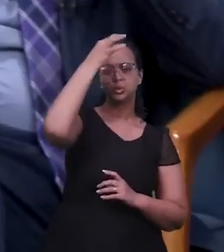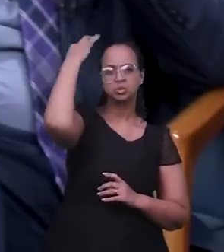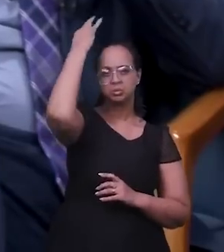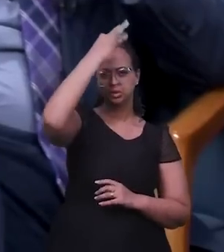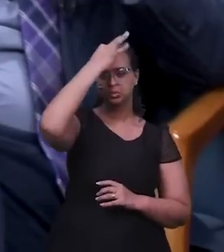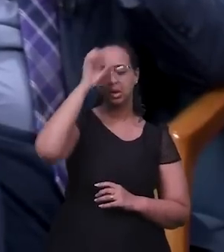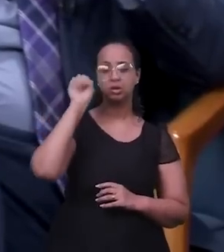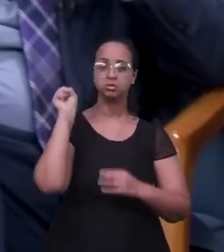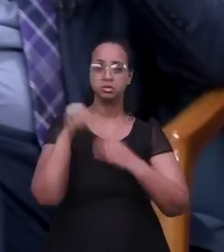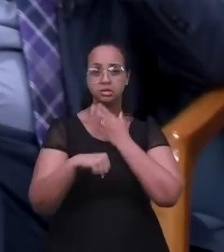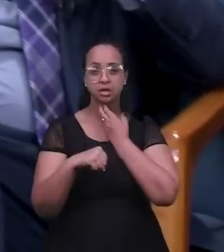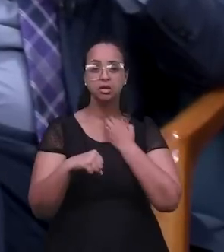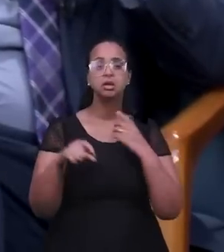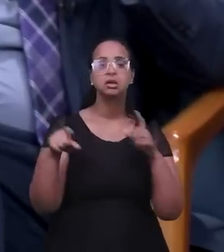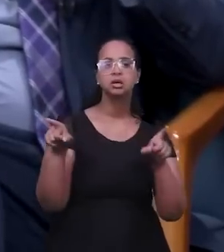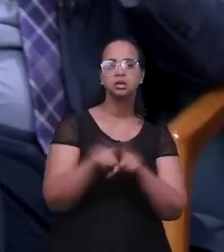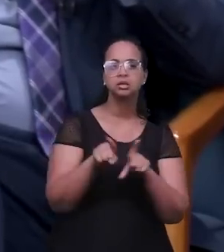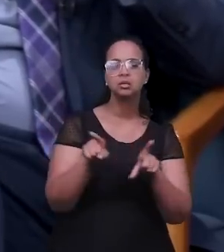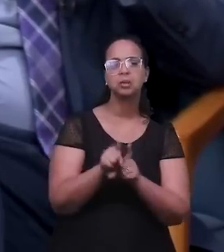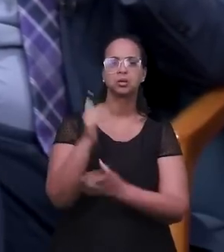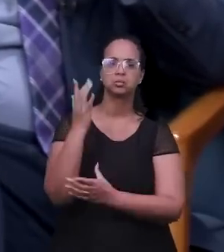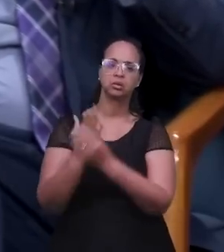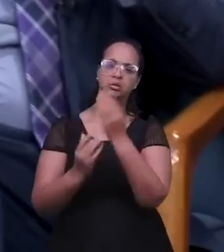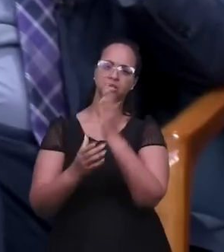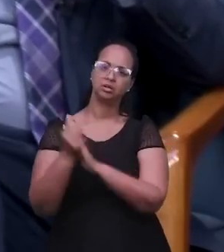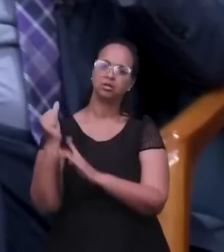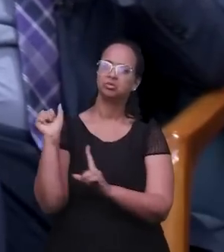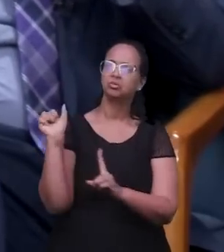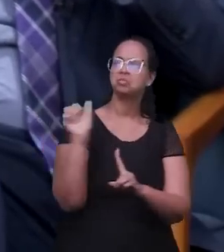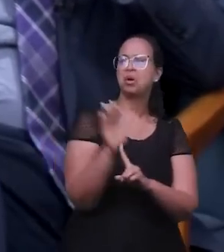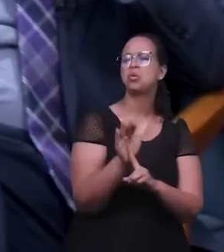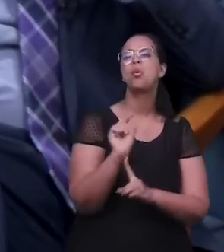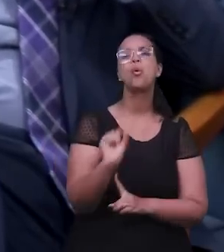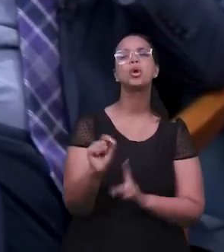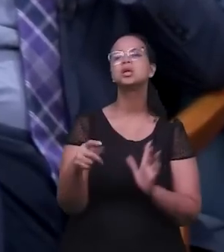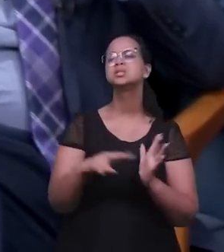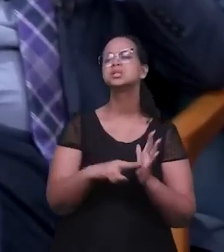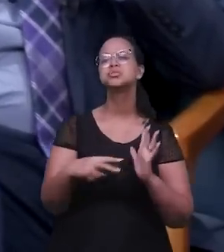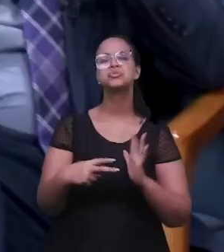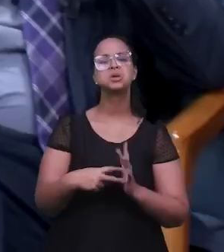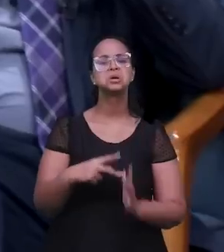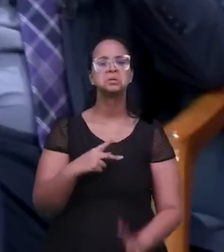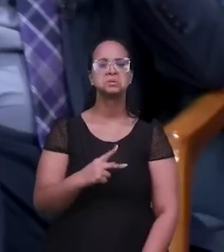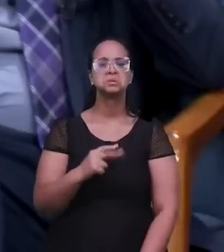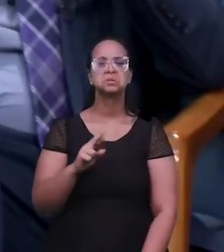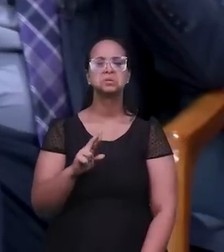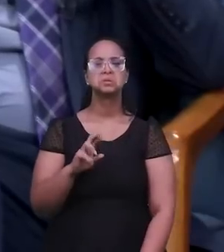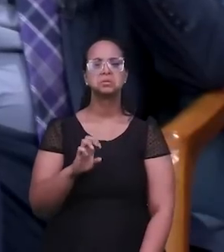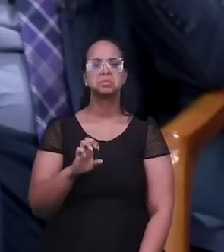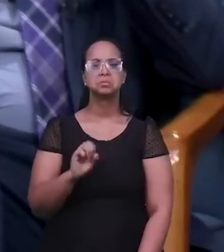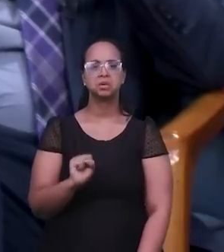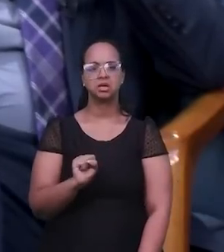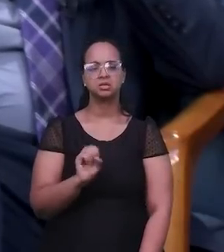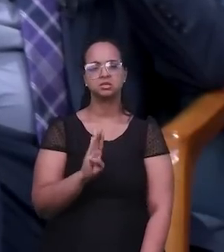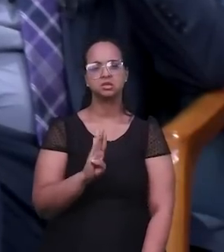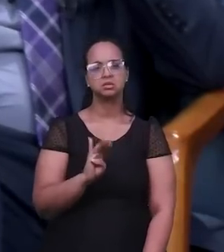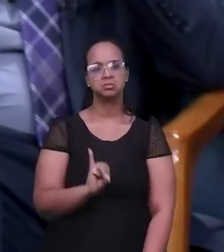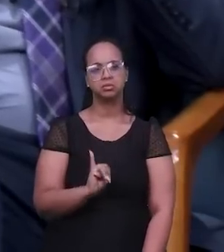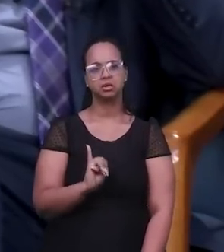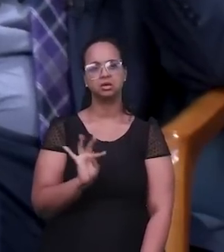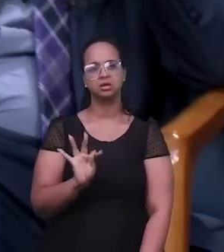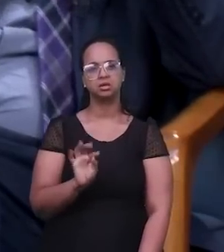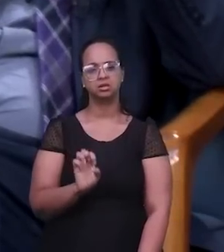Veio através de um dom espiritual, tudo bem. Com a imposição de mãos do presbitério. O que é presbitério?